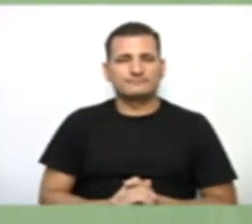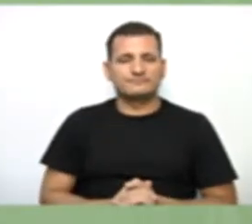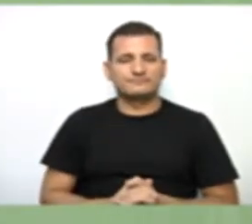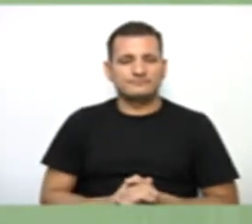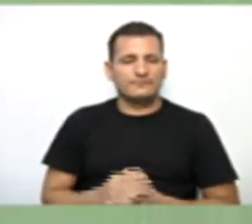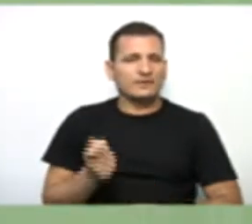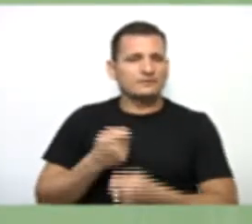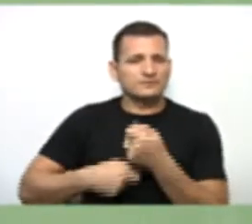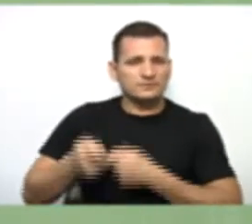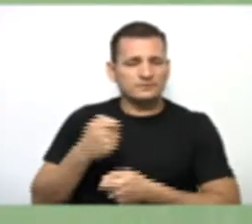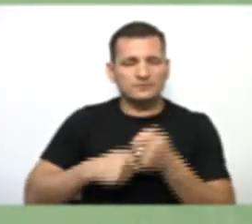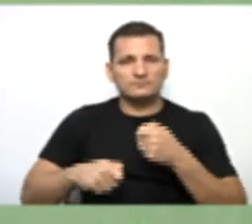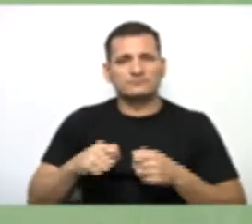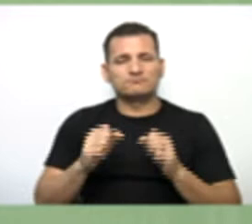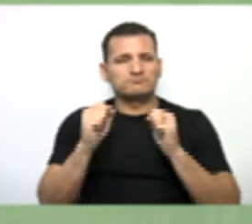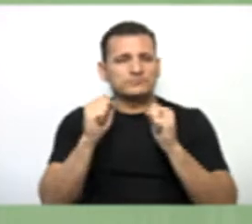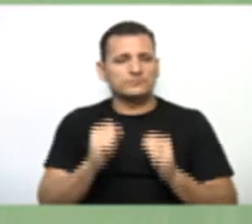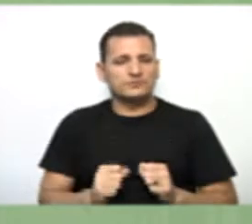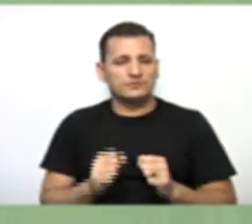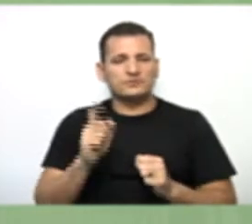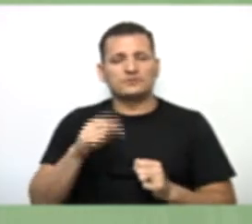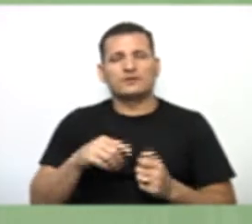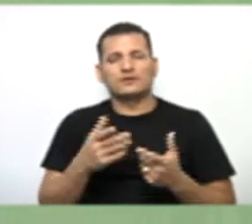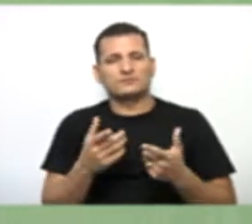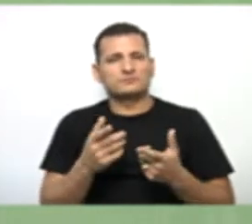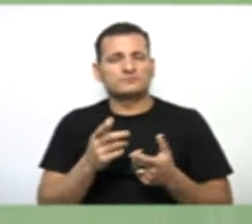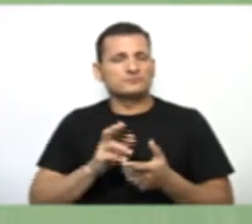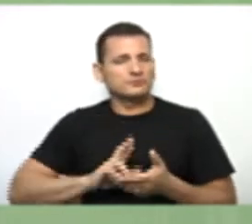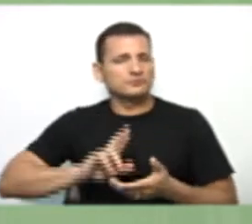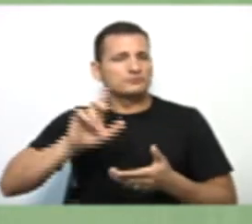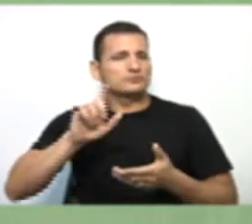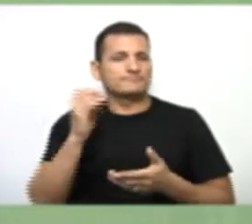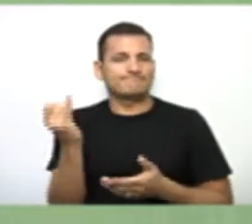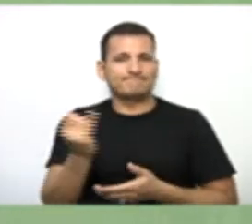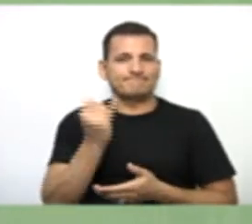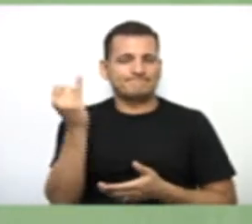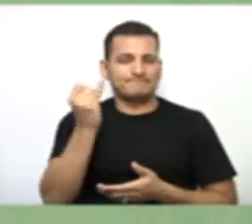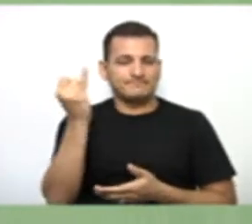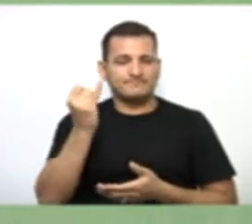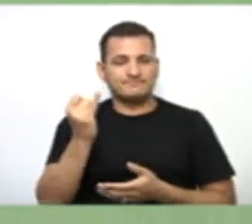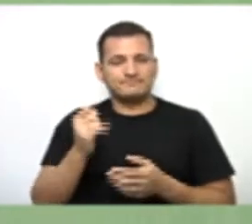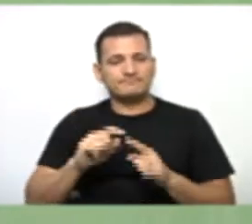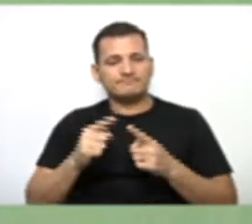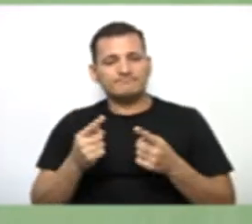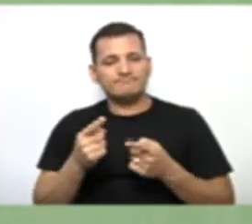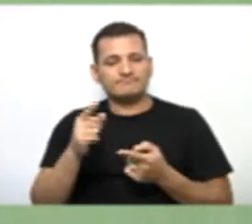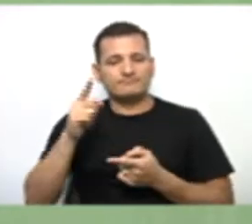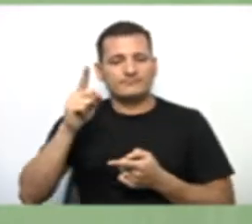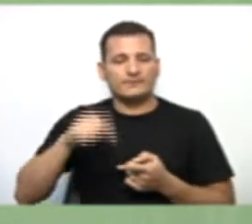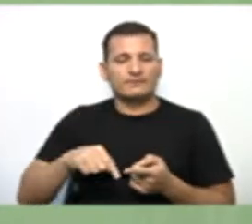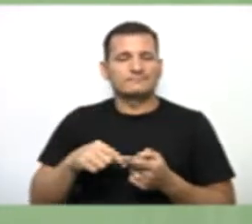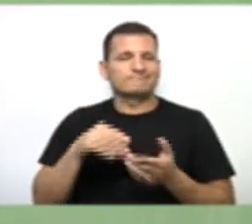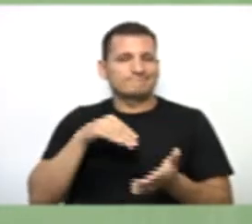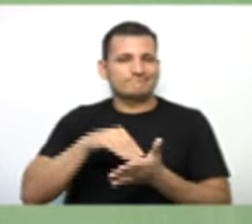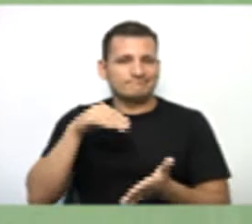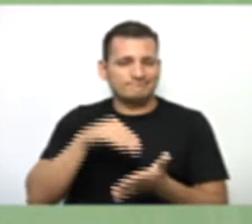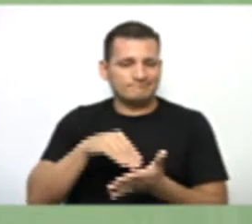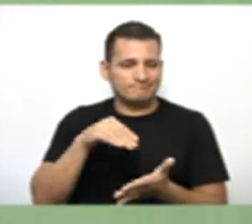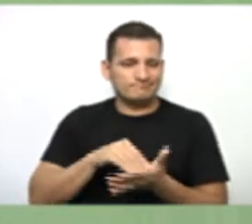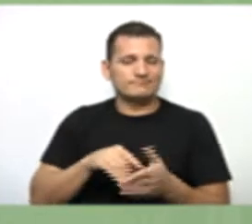negociação, o poder é uma das variáveis essenciais, porém é algo escasso